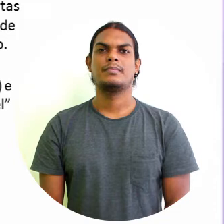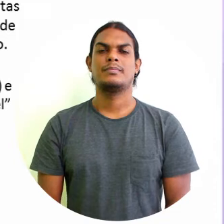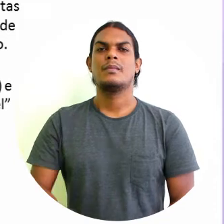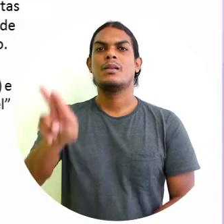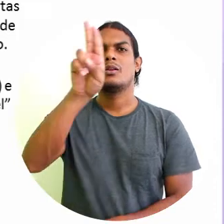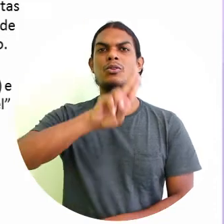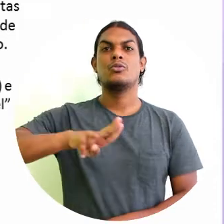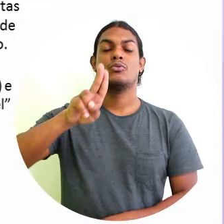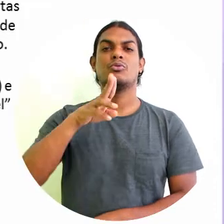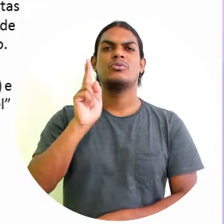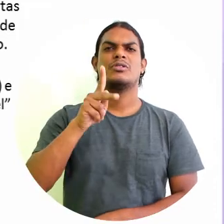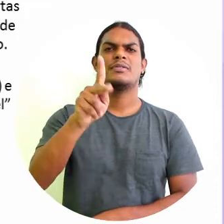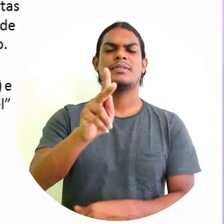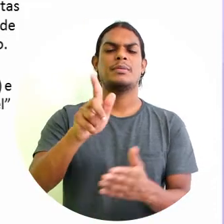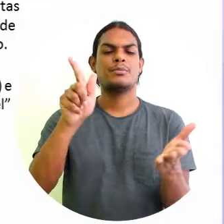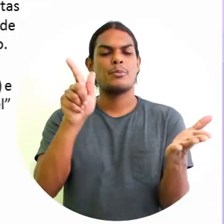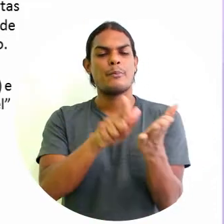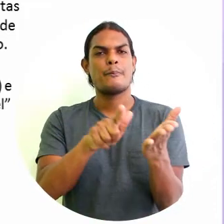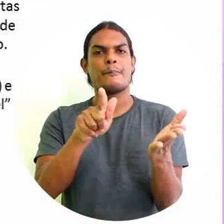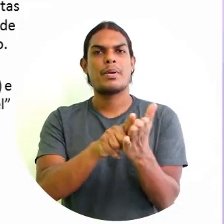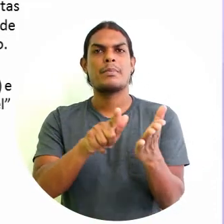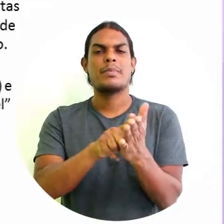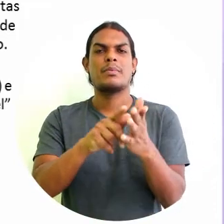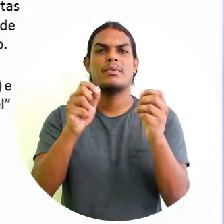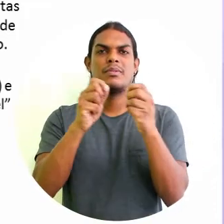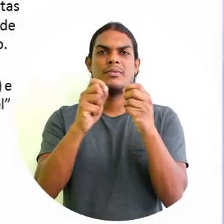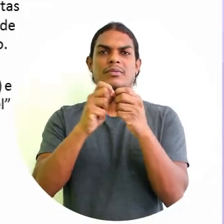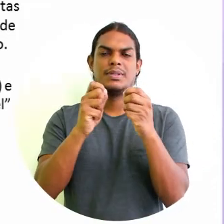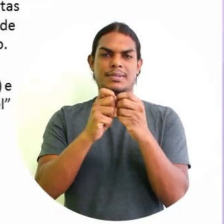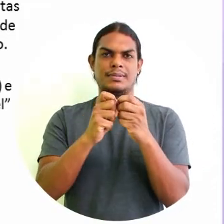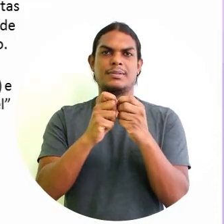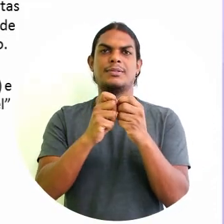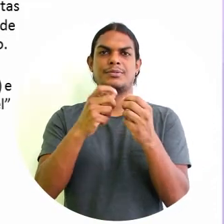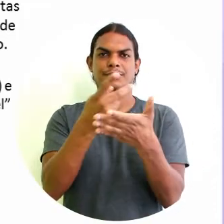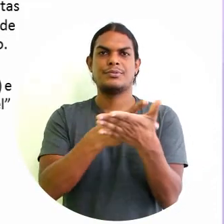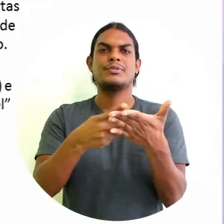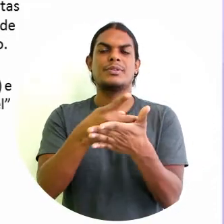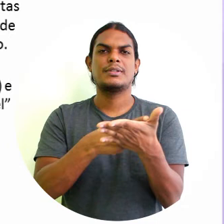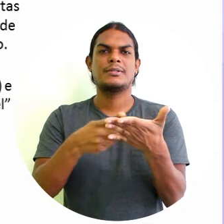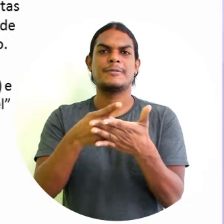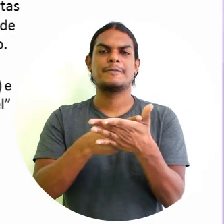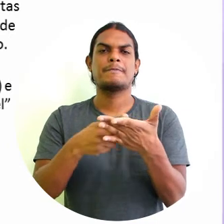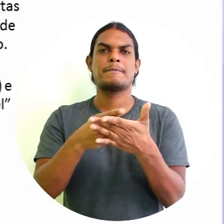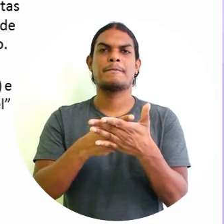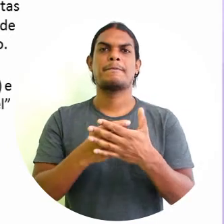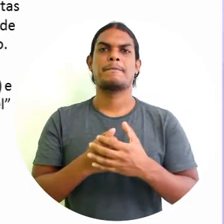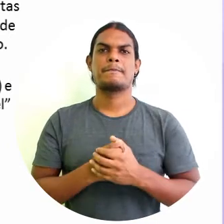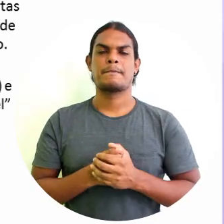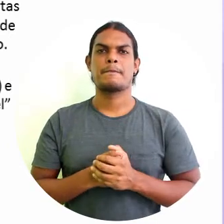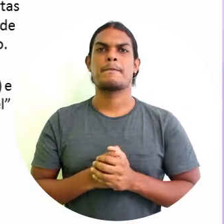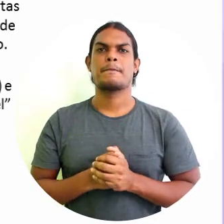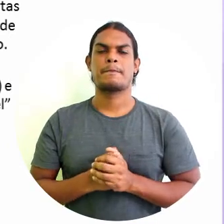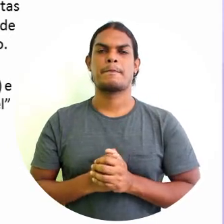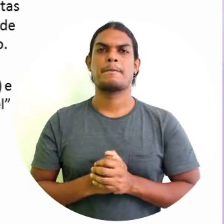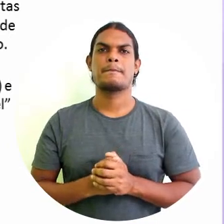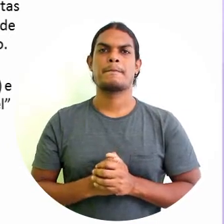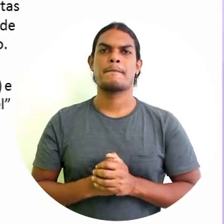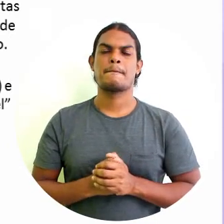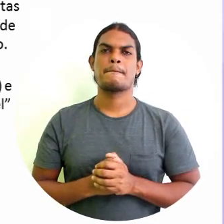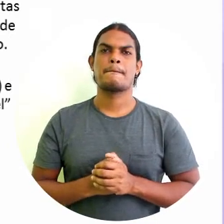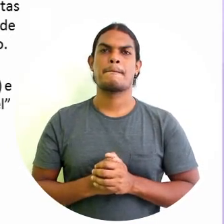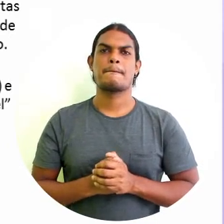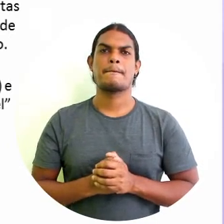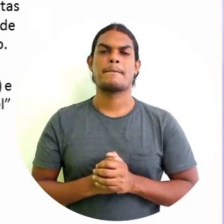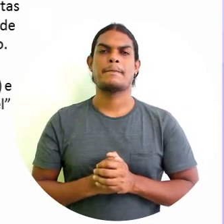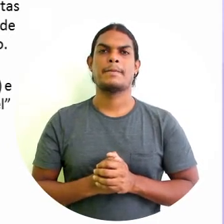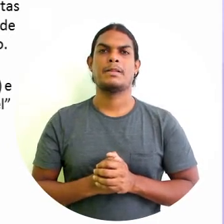de papel, um canvas, e ele proporcionava certas mudanças nesses traços sem alterar o polígono original.